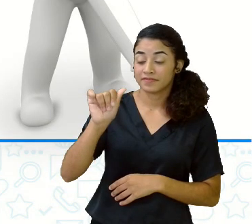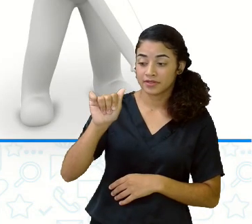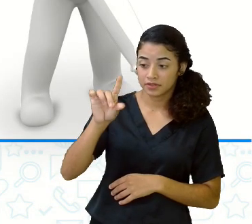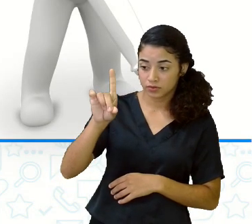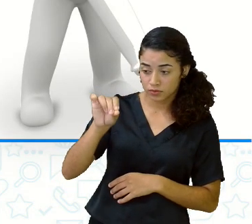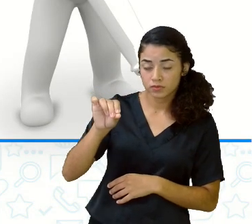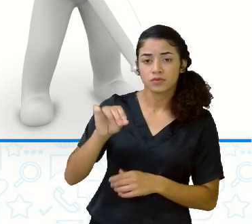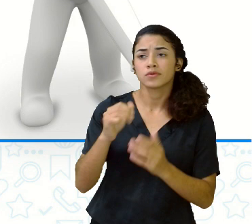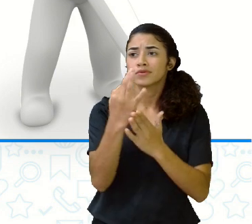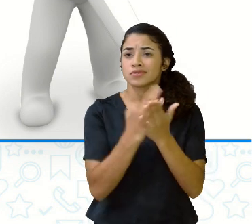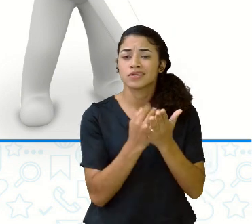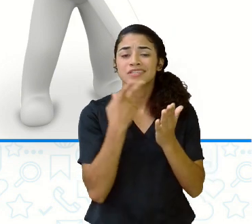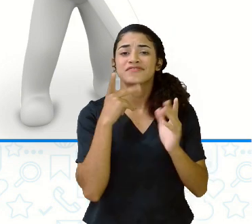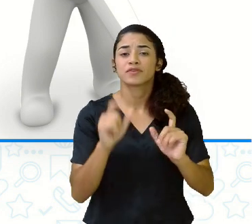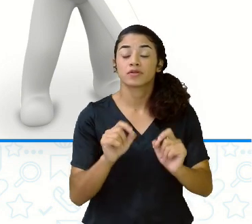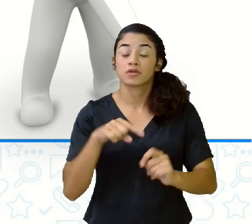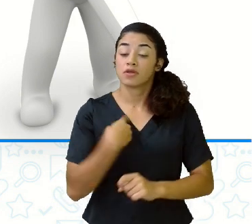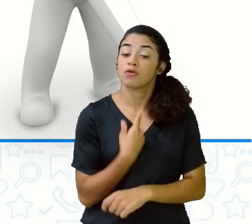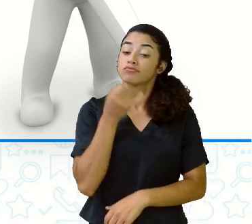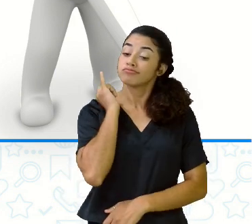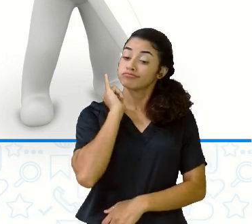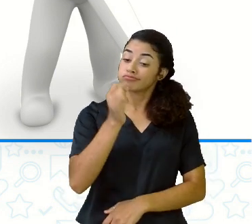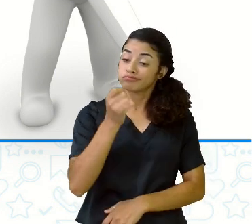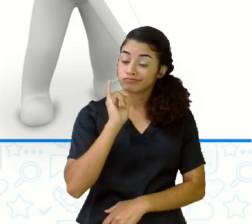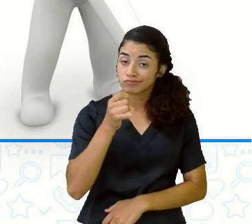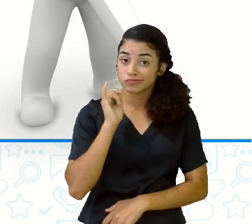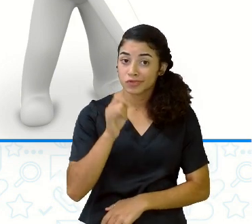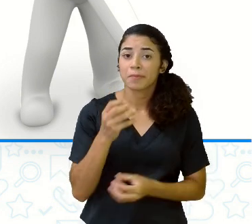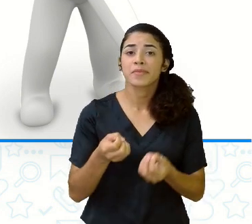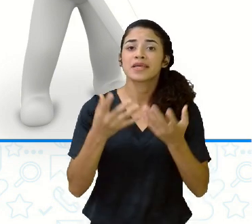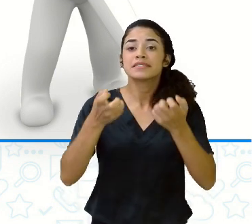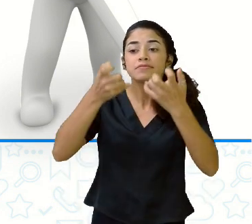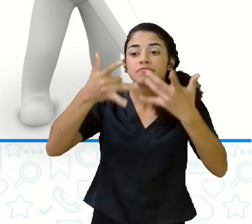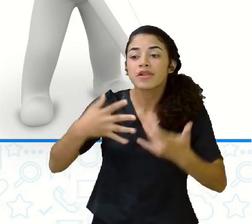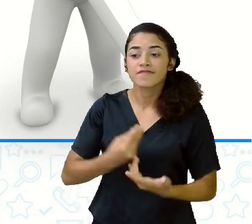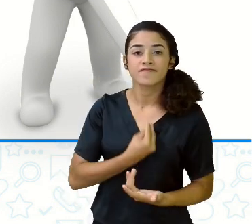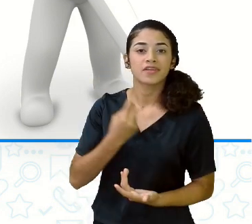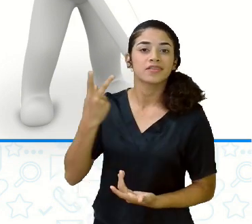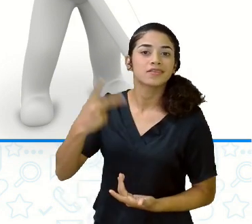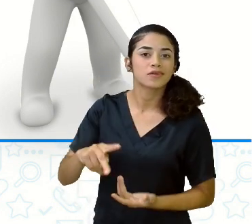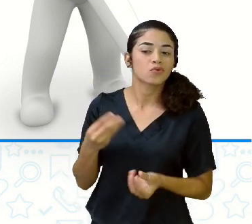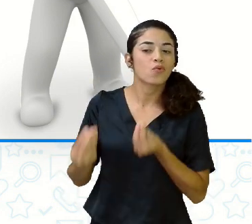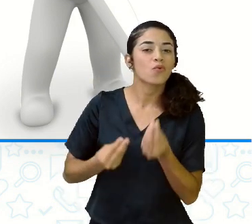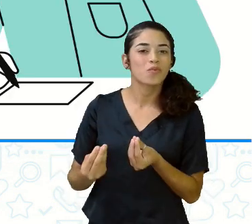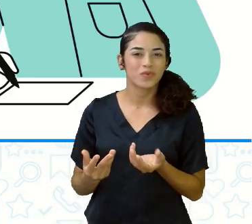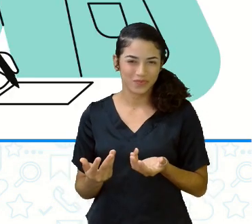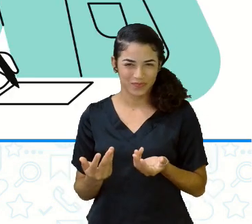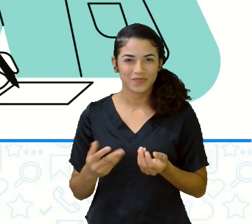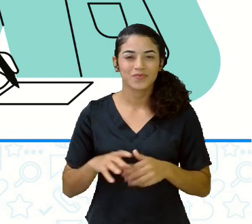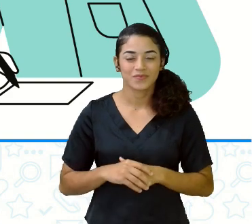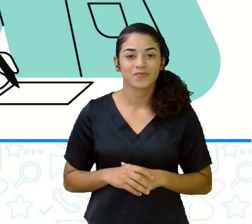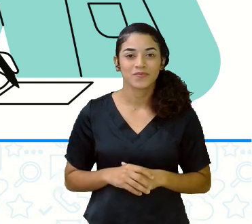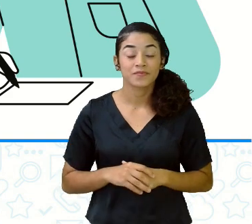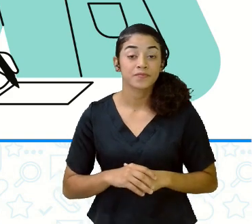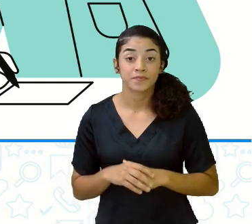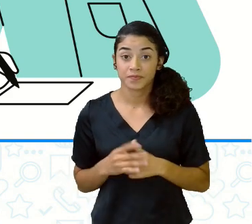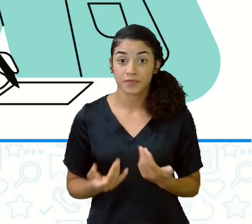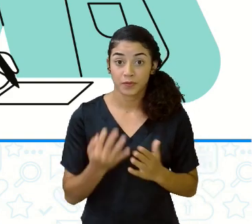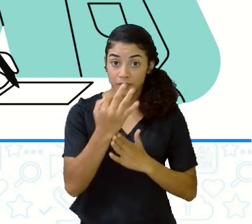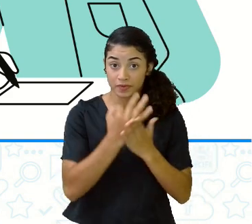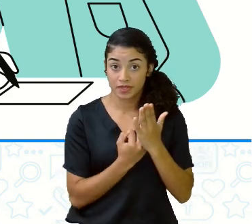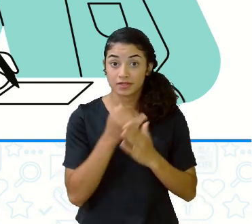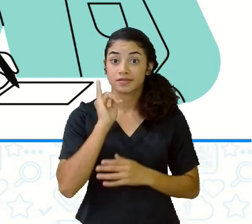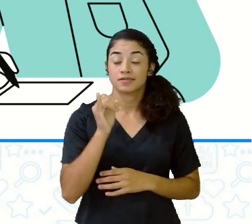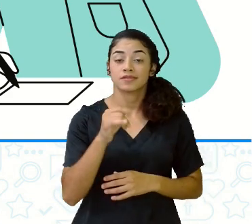quis me dizer? Que eu faço uma narrativa para falar desse biografado, sobre como foi a vida dele, tá? O texto é